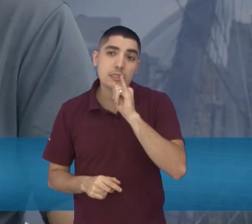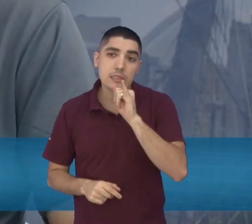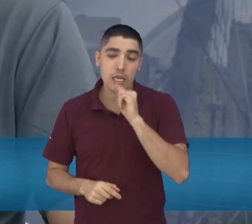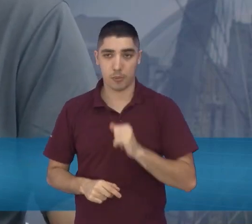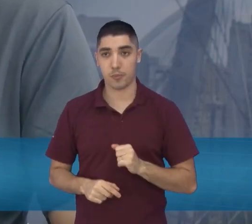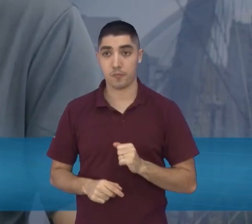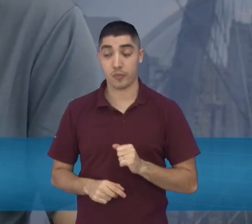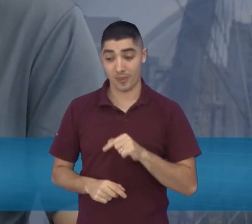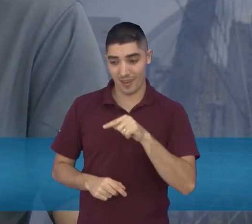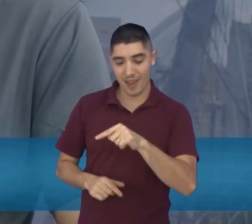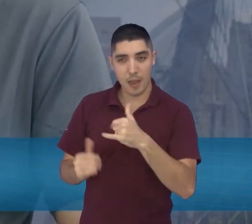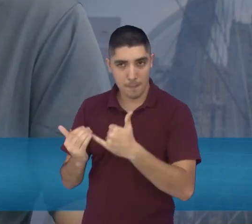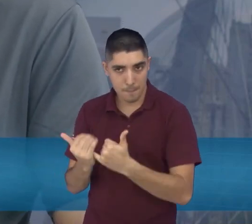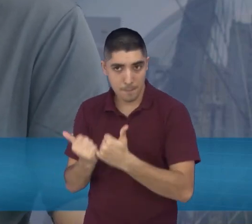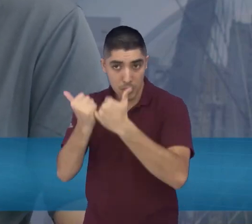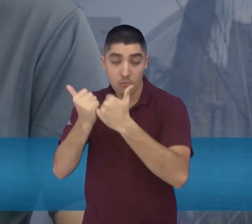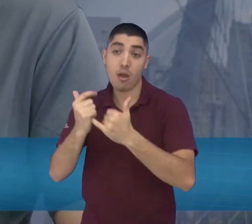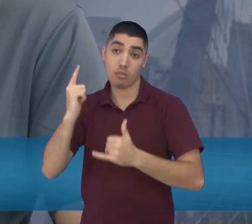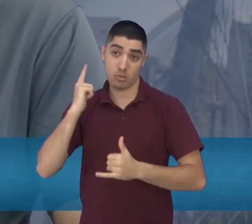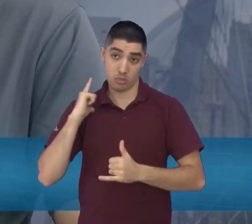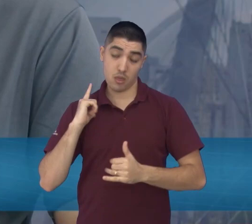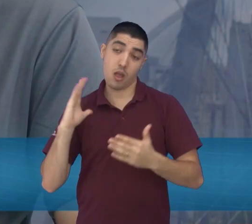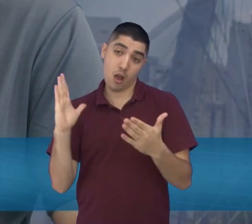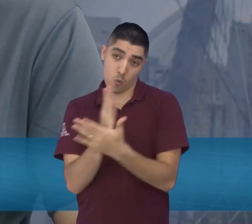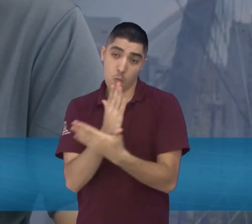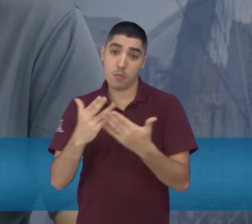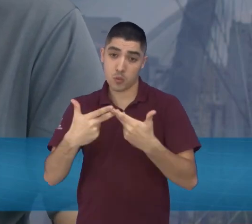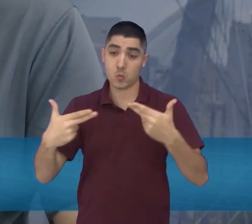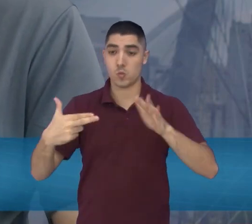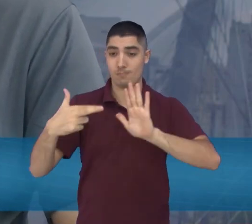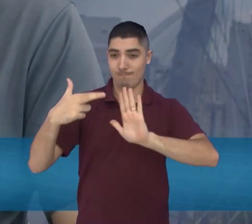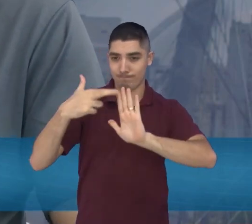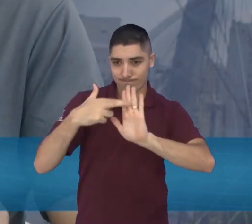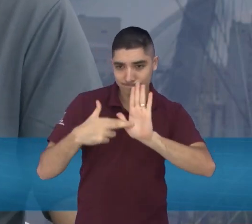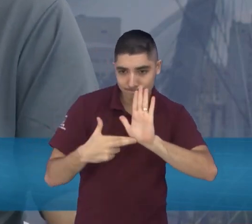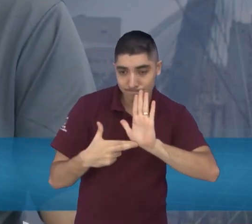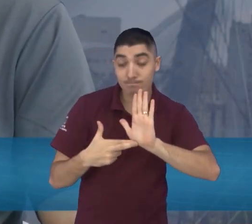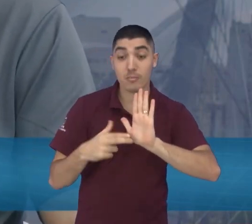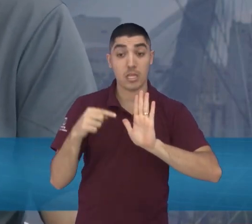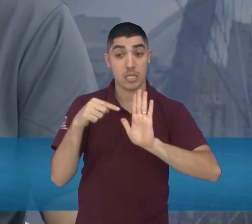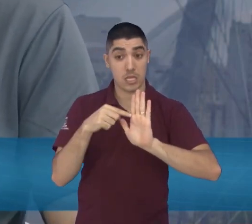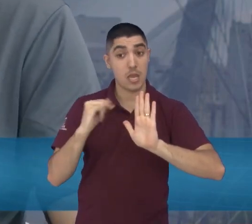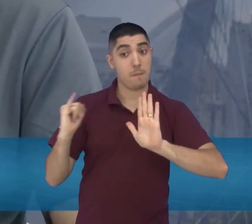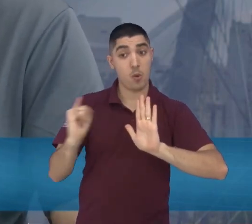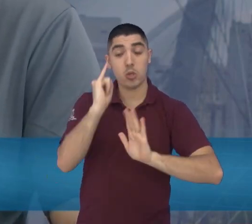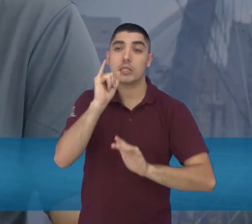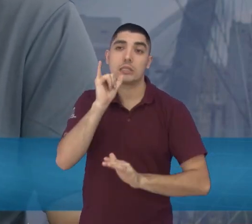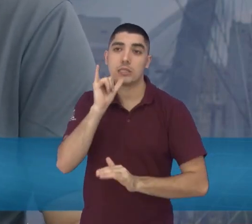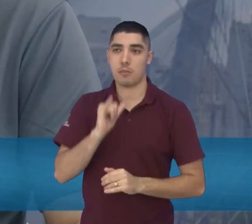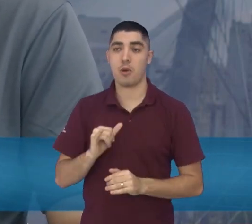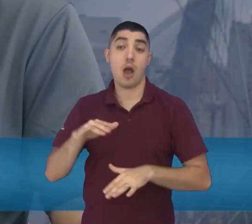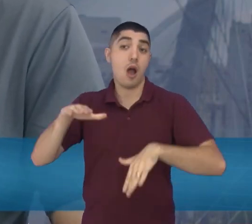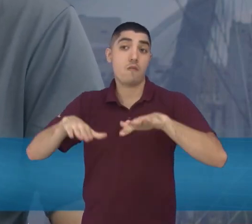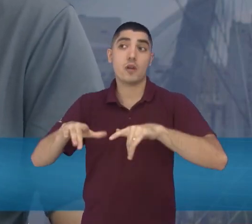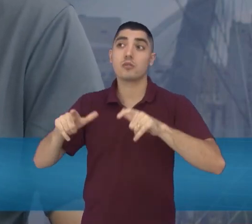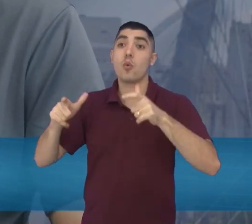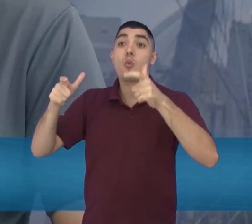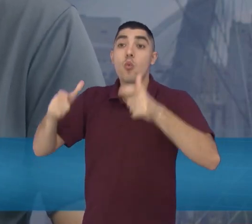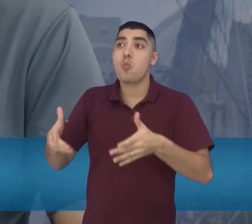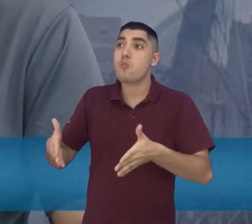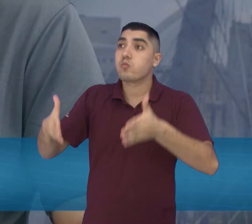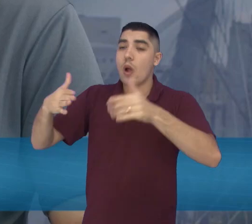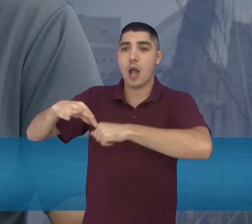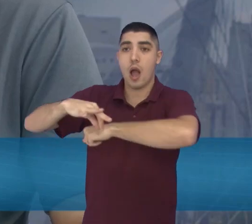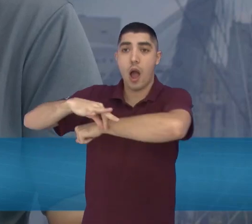patrimônios podem ser significativos pela sua configuração arquitetônica, pode ser